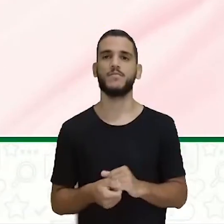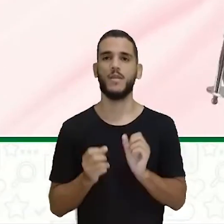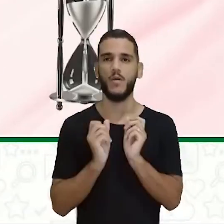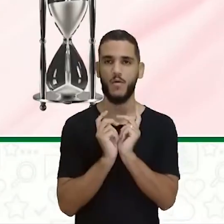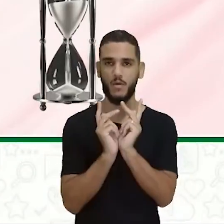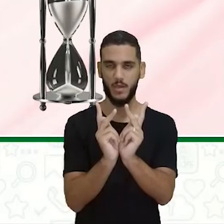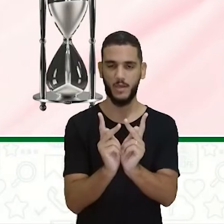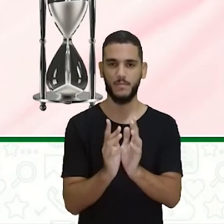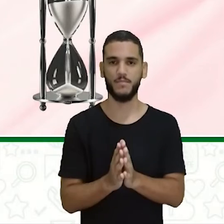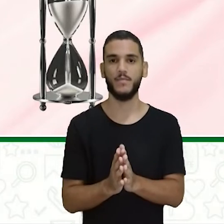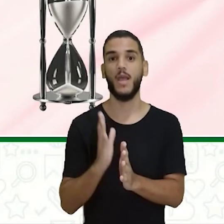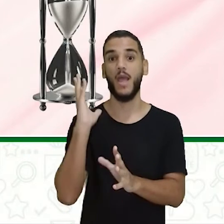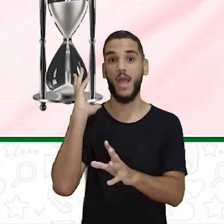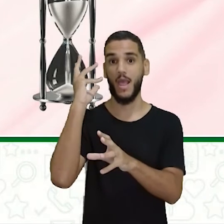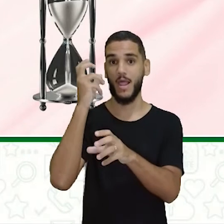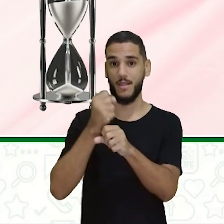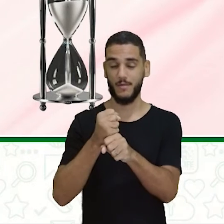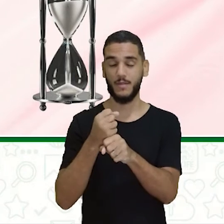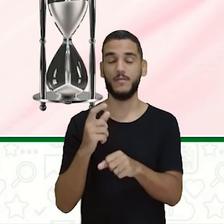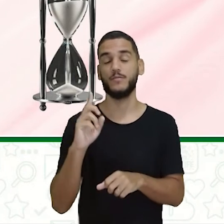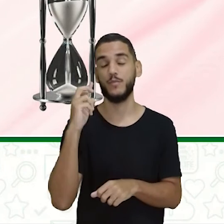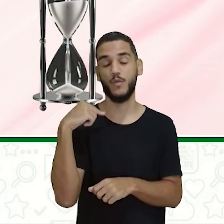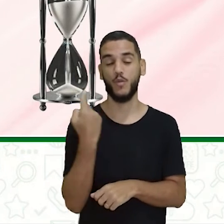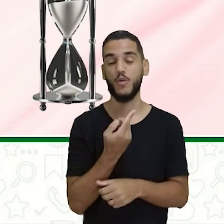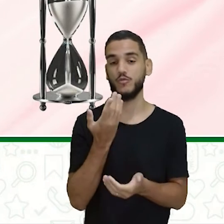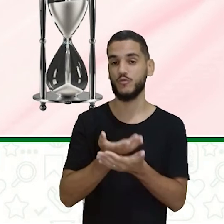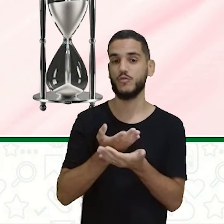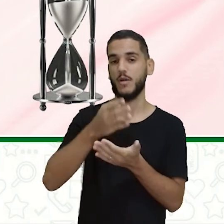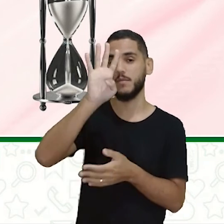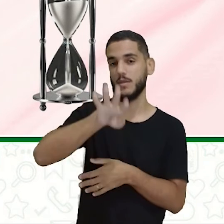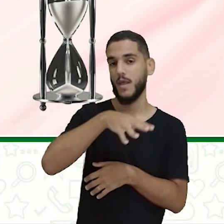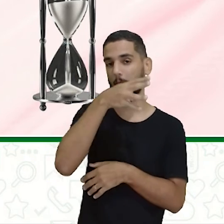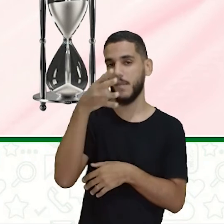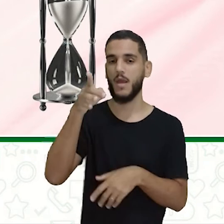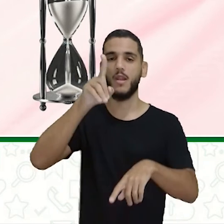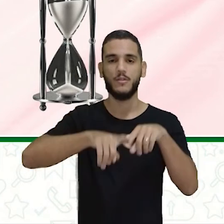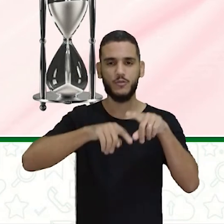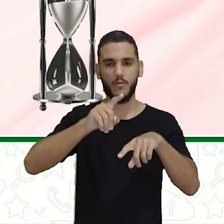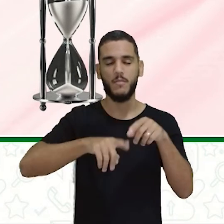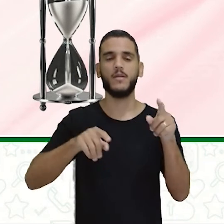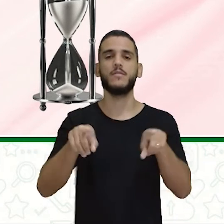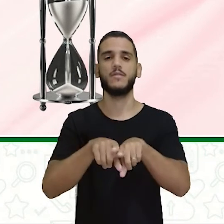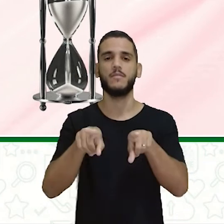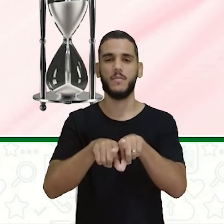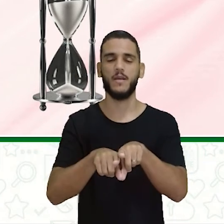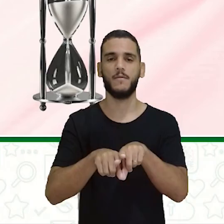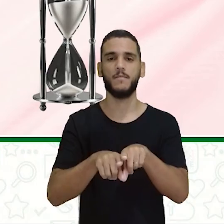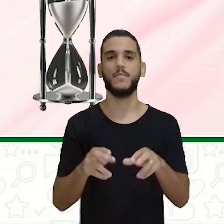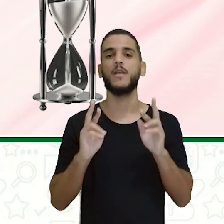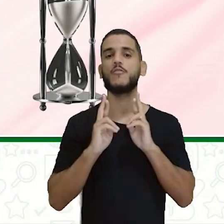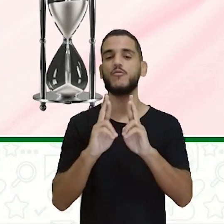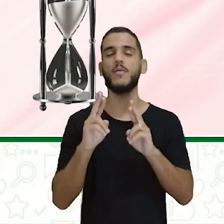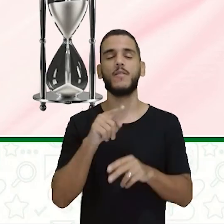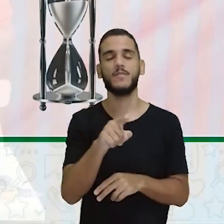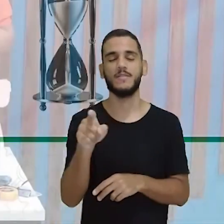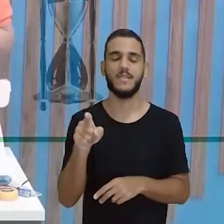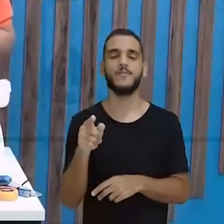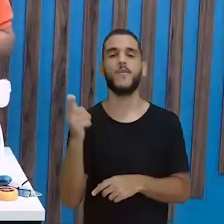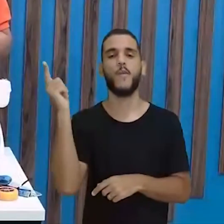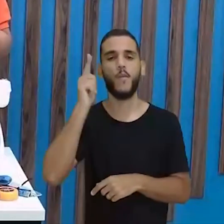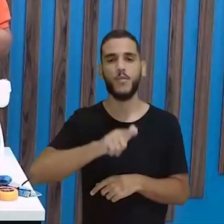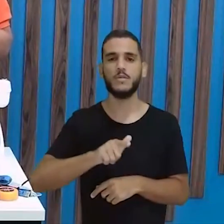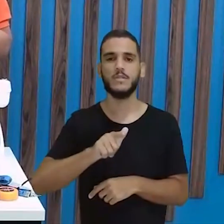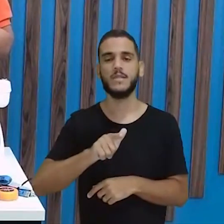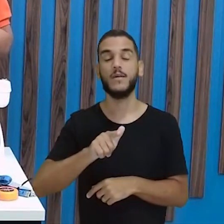ok? Então, recordando, vimos essas tabelas, vimos os instrumentos, tá? Espero que vocês tenham